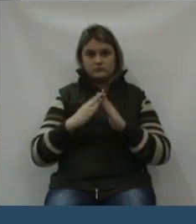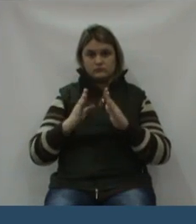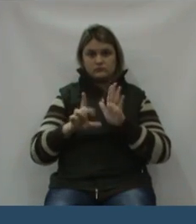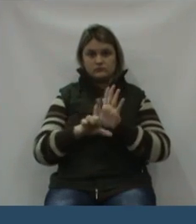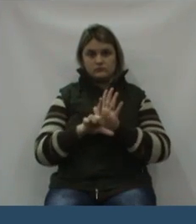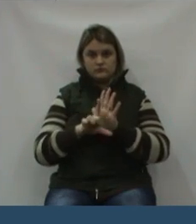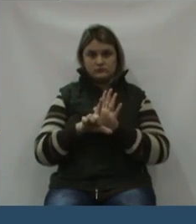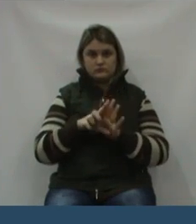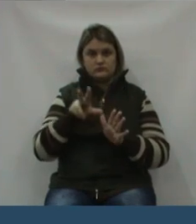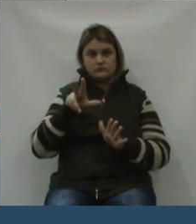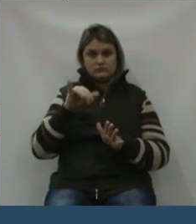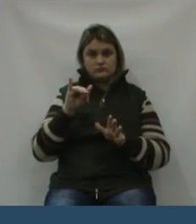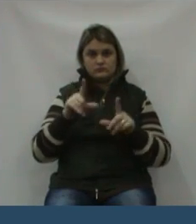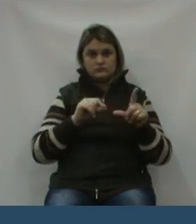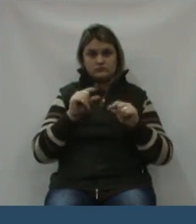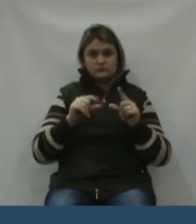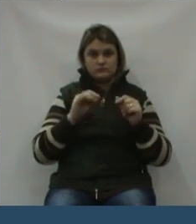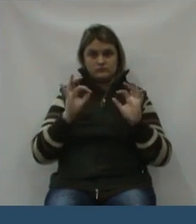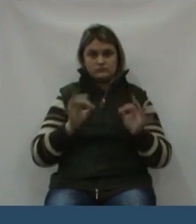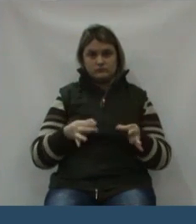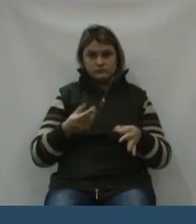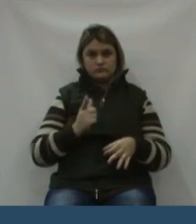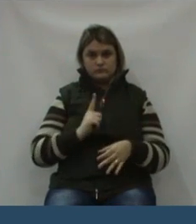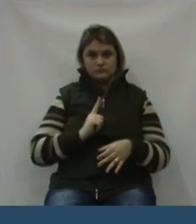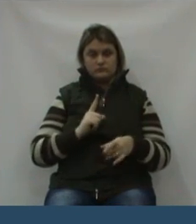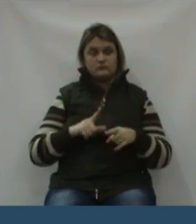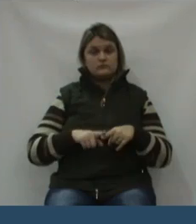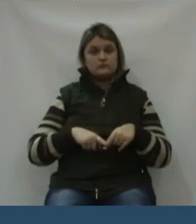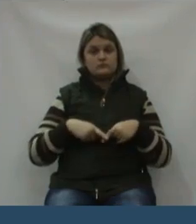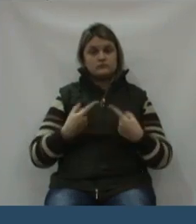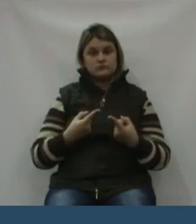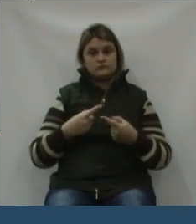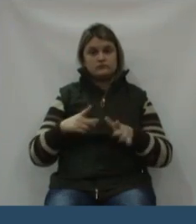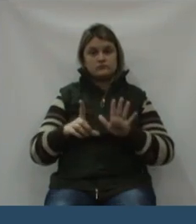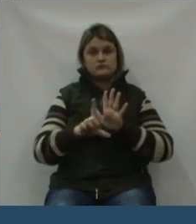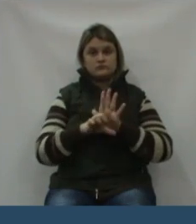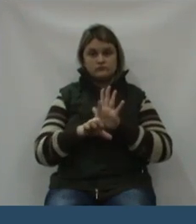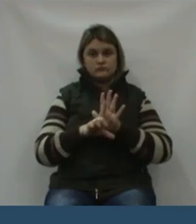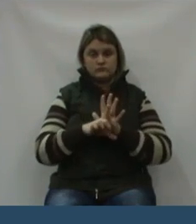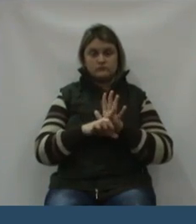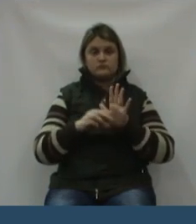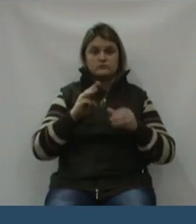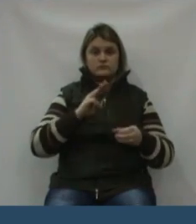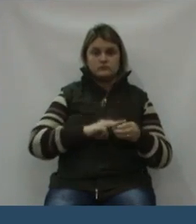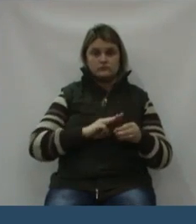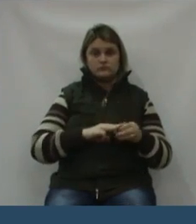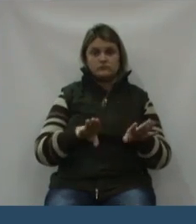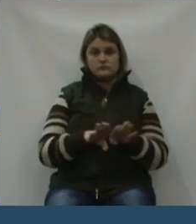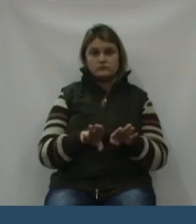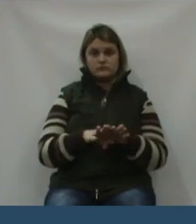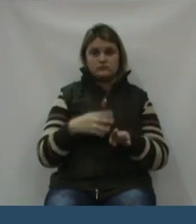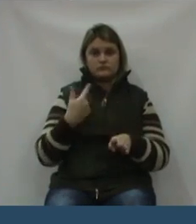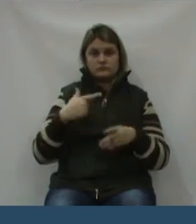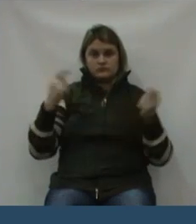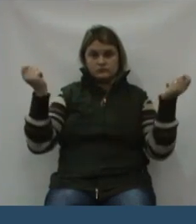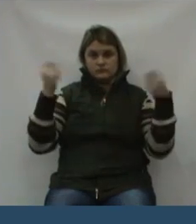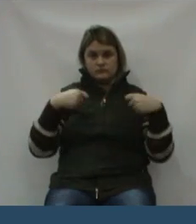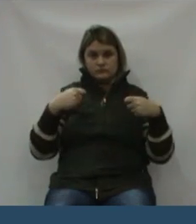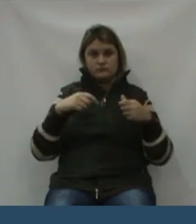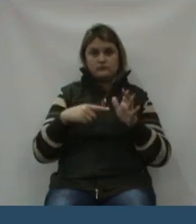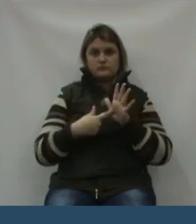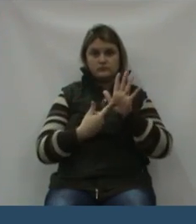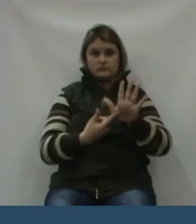Legislativo que vai tomar a decisão. Mas, na lei orgânica, eu também não tenho a capacidade